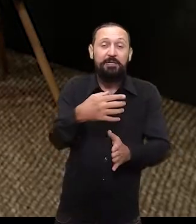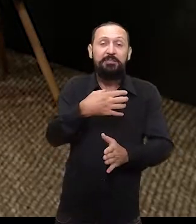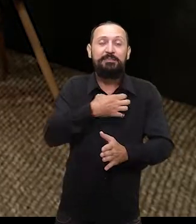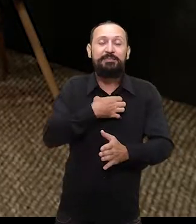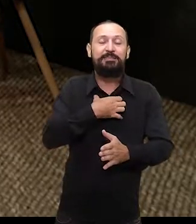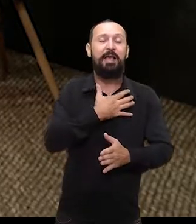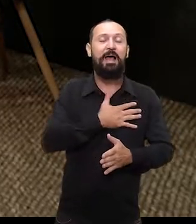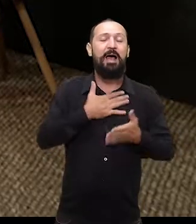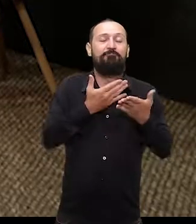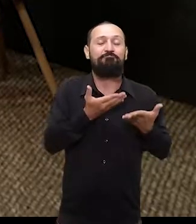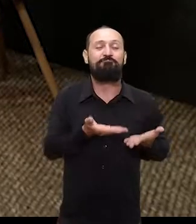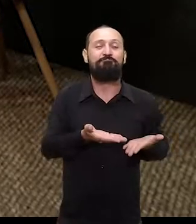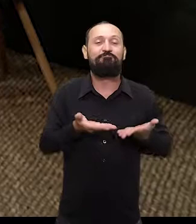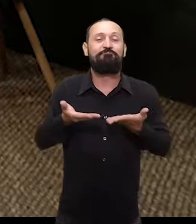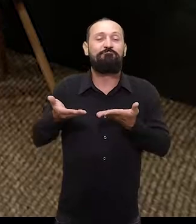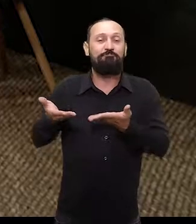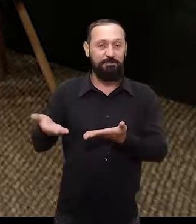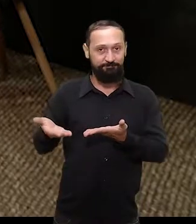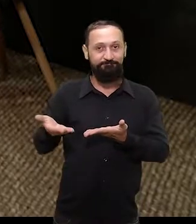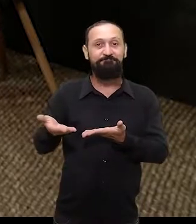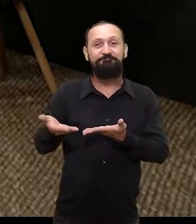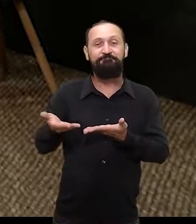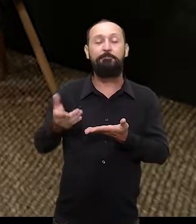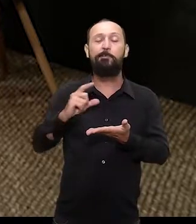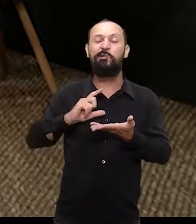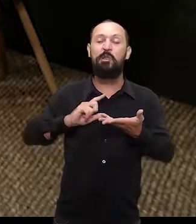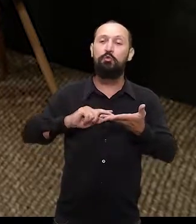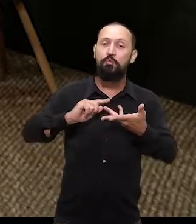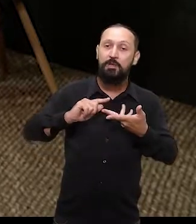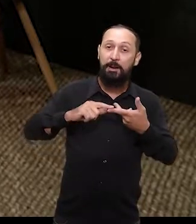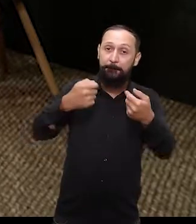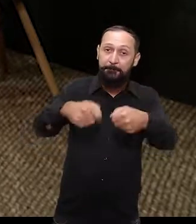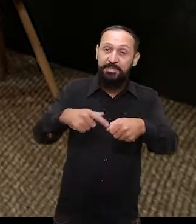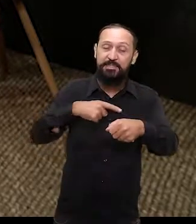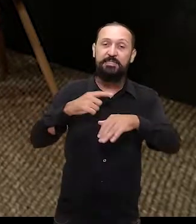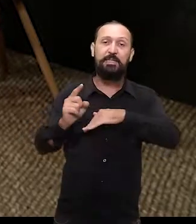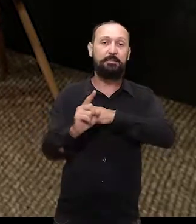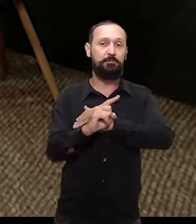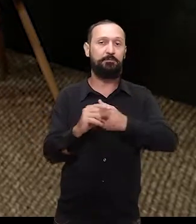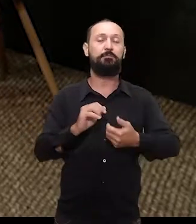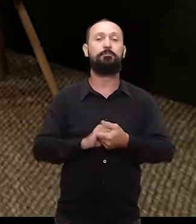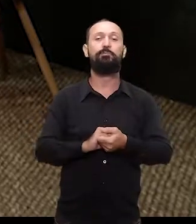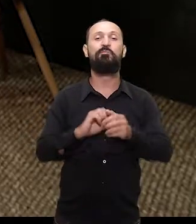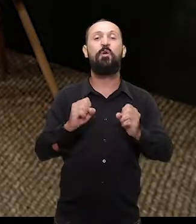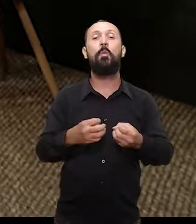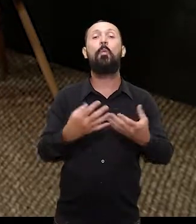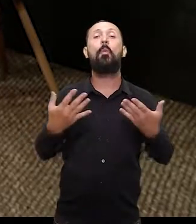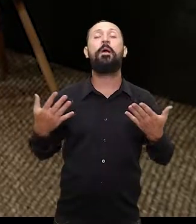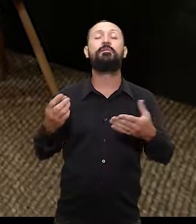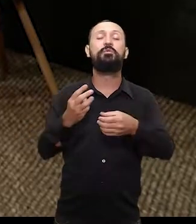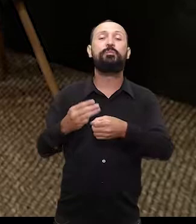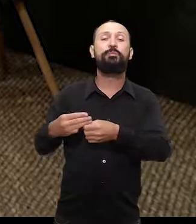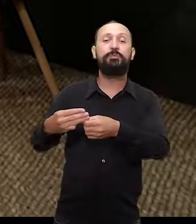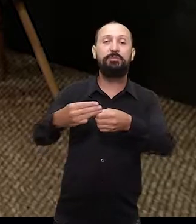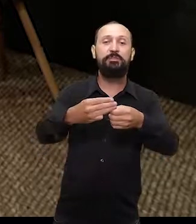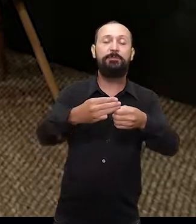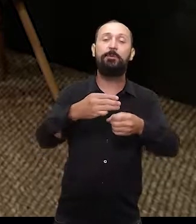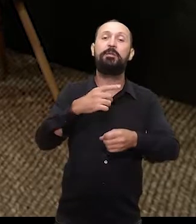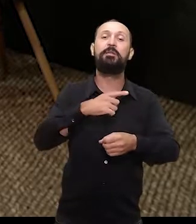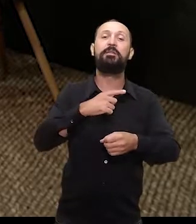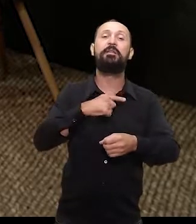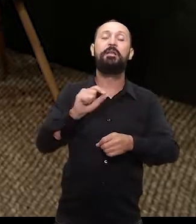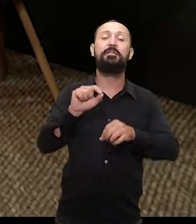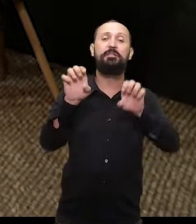ela possa se sente acolhida e tem a todos os seus pleitos atendidos em quantos municípios estão